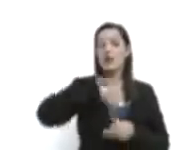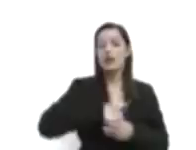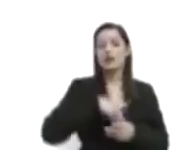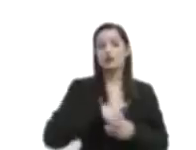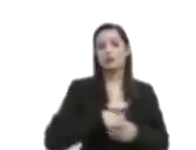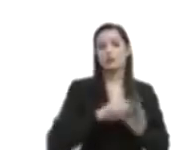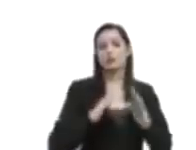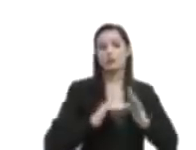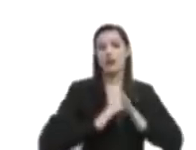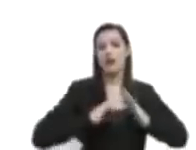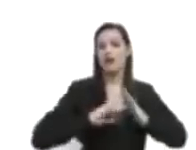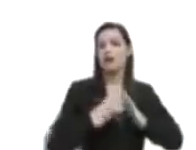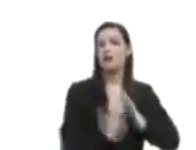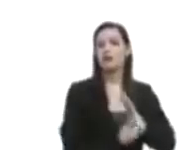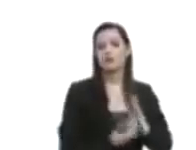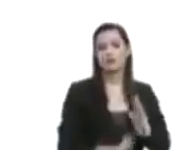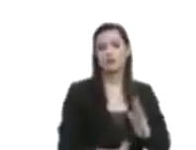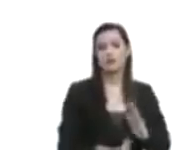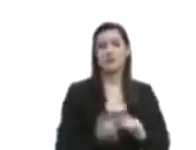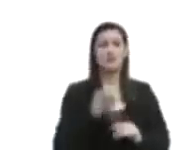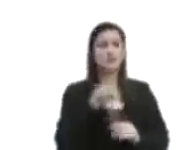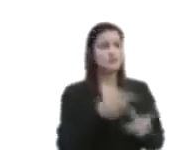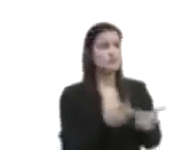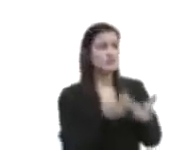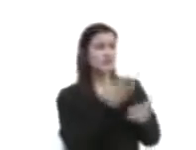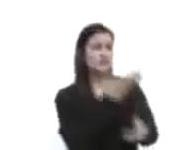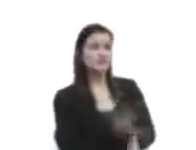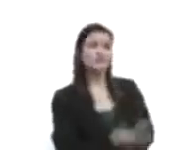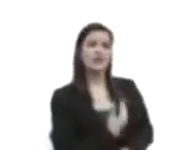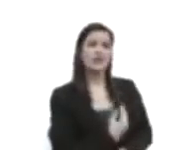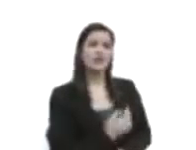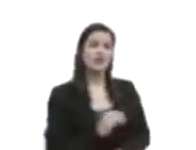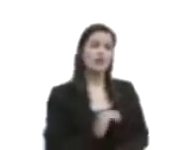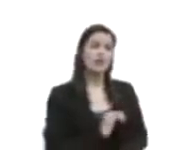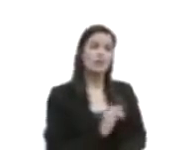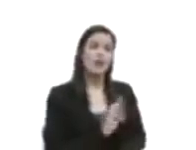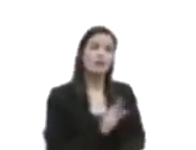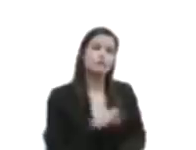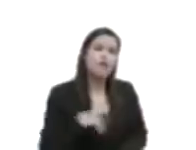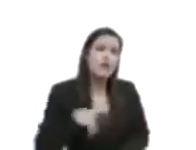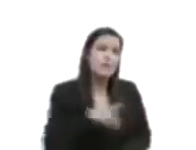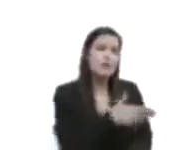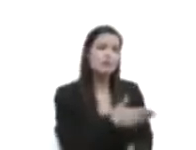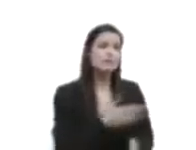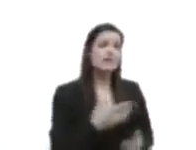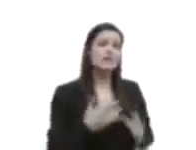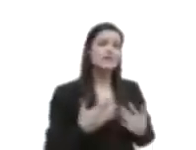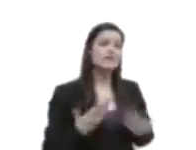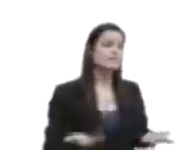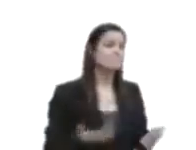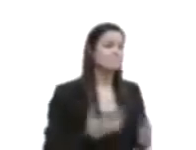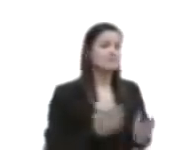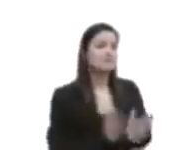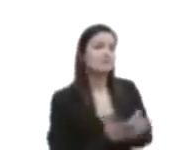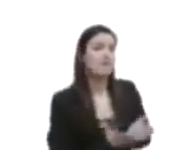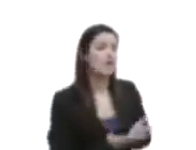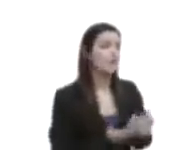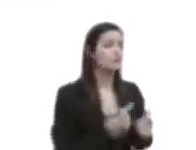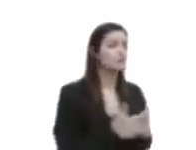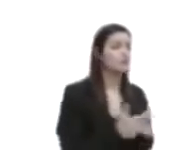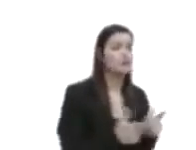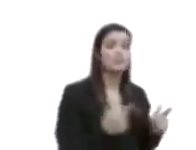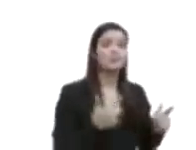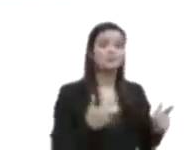santos. Quando você vê o seu irmão numa situação precária, se compadeça dele e o